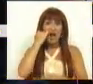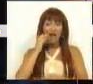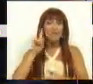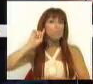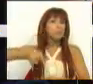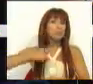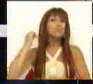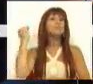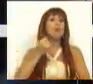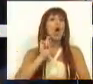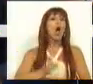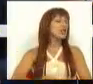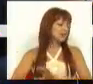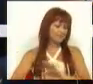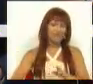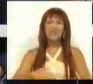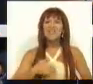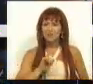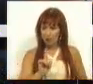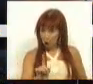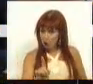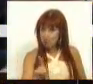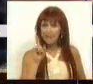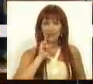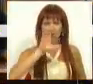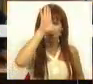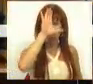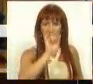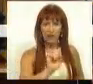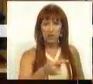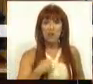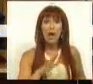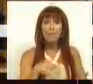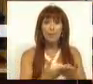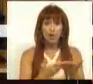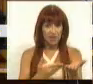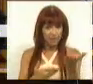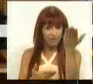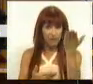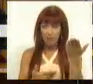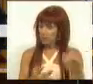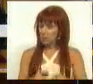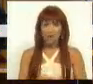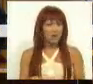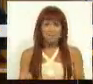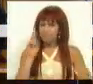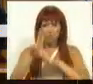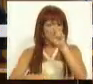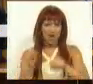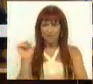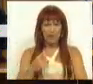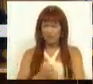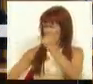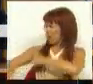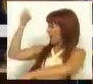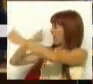das infrações. Isto significa, Sra. Ministra, que a sua proposta nada tem de moderno. Ela é um